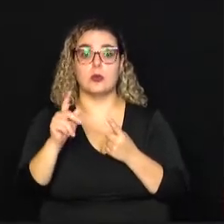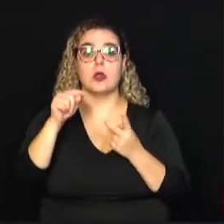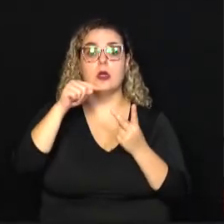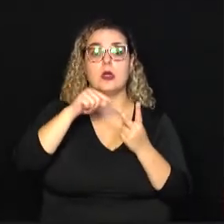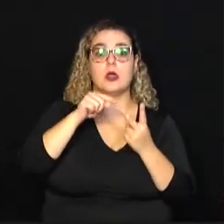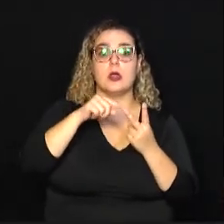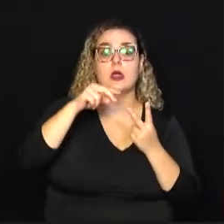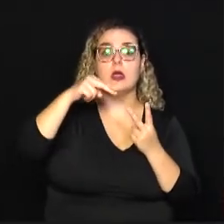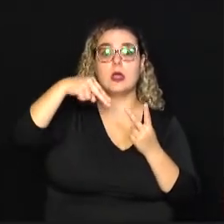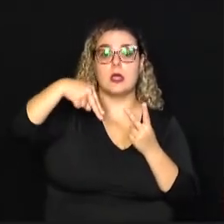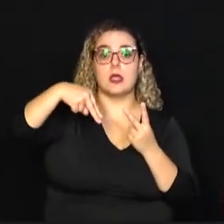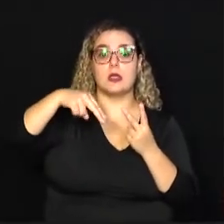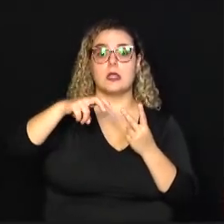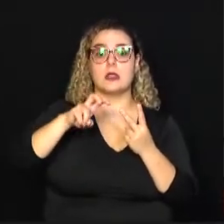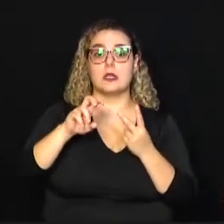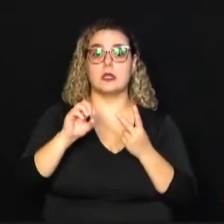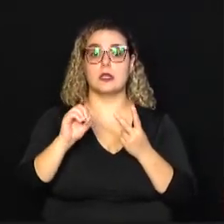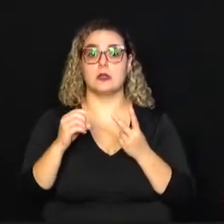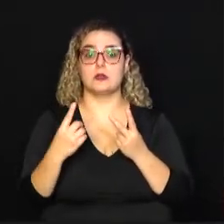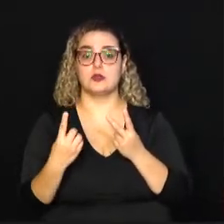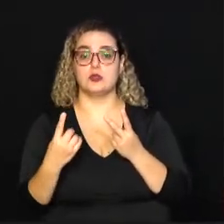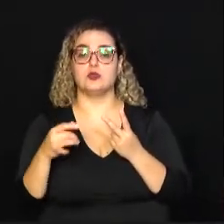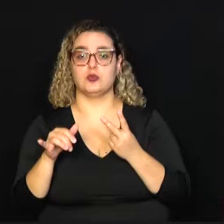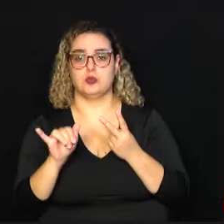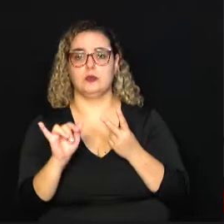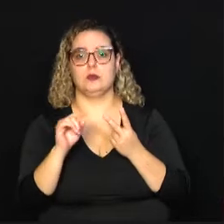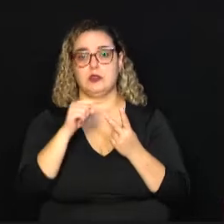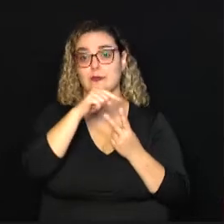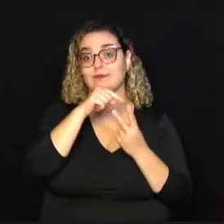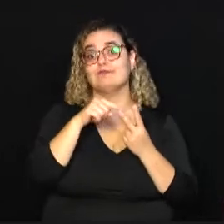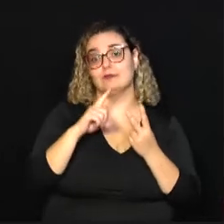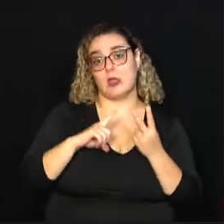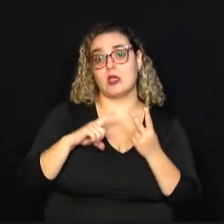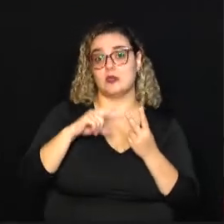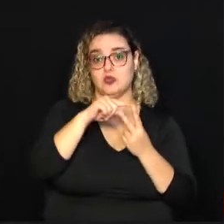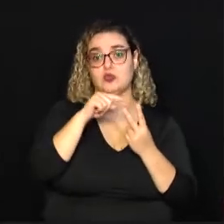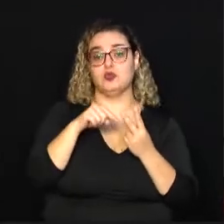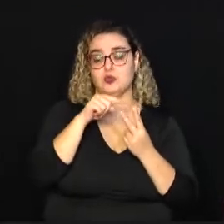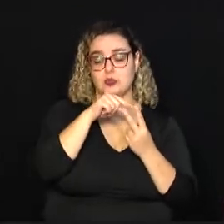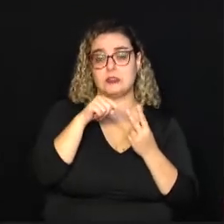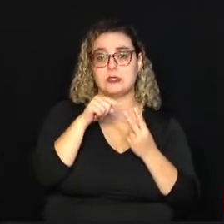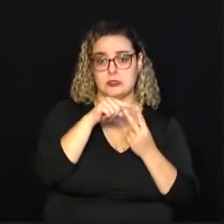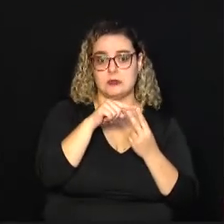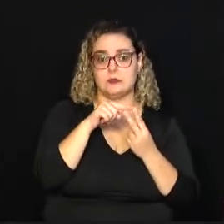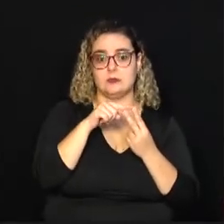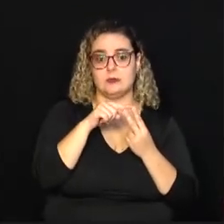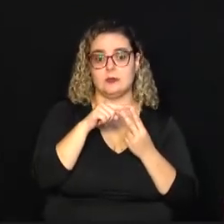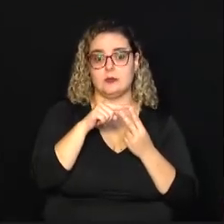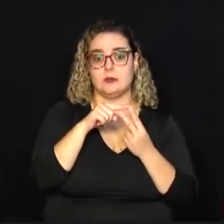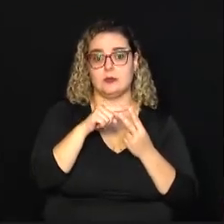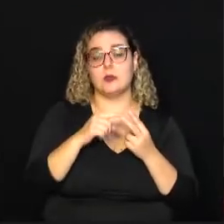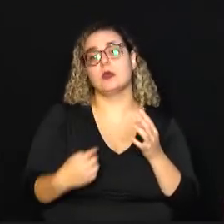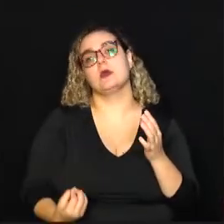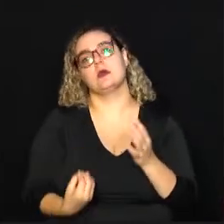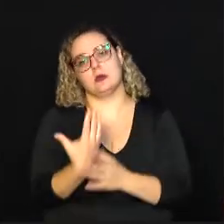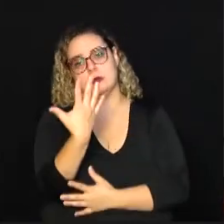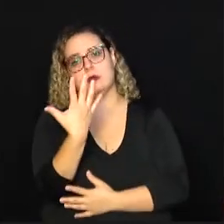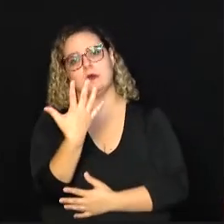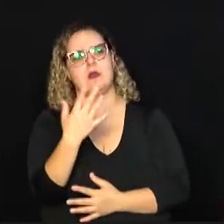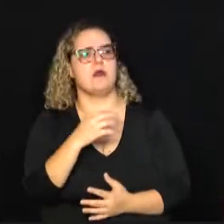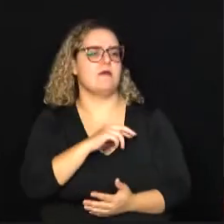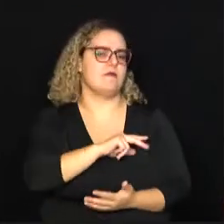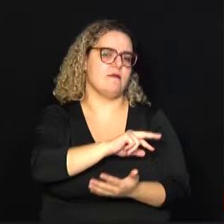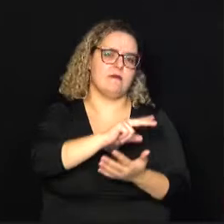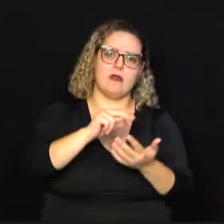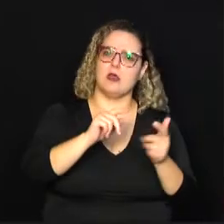a N501Y. Feito eu disse, você vê que são casos em que essas variantes surgiram independentemente em vários lugares do mundo.